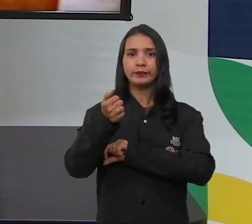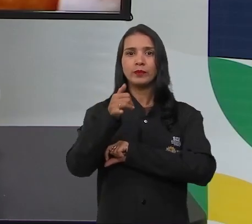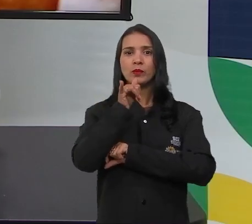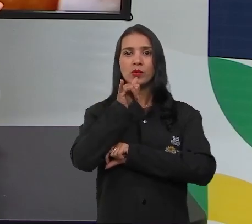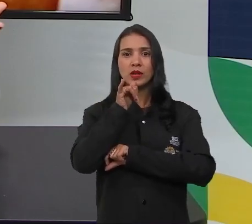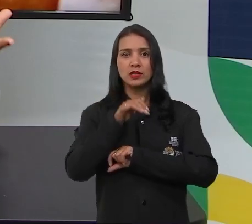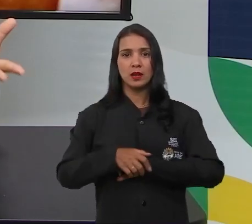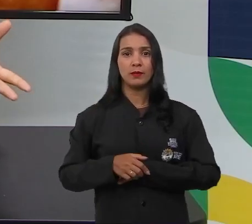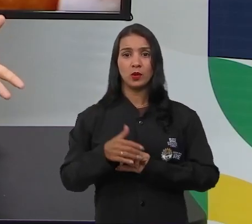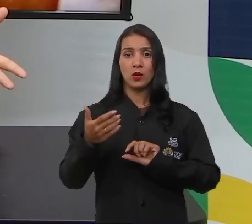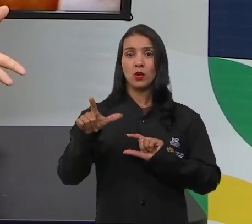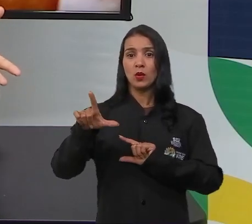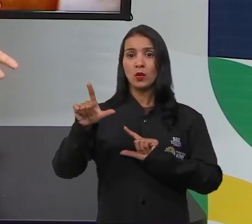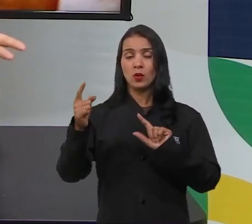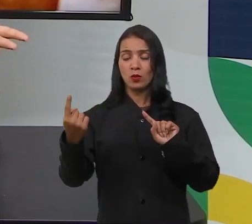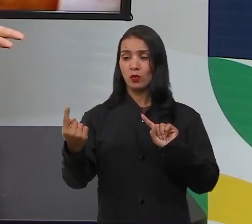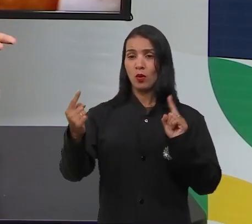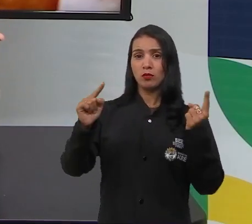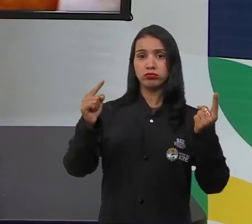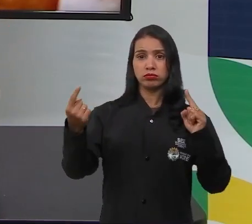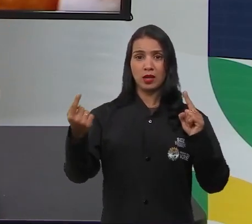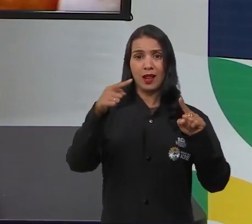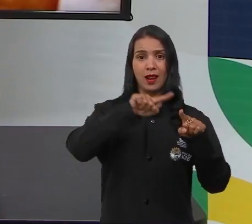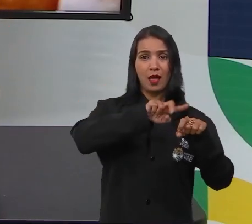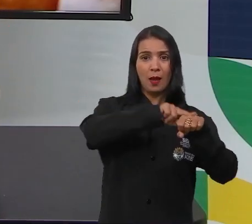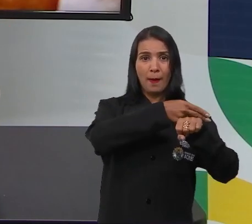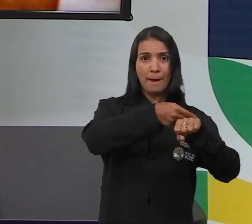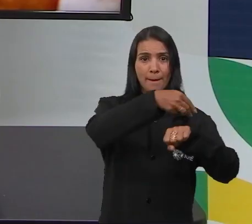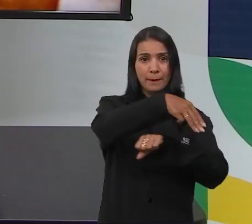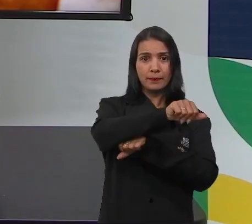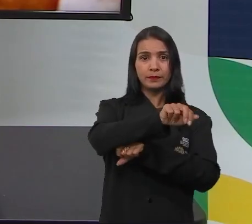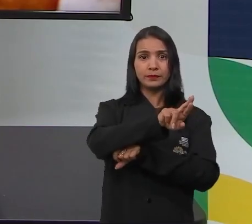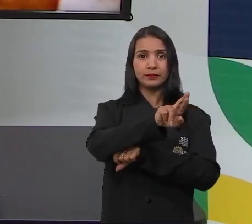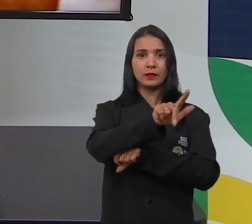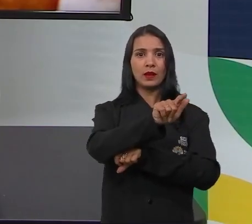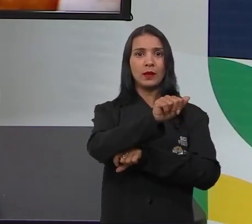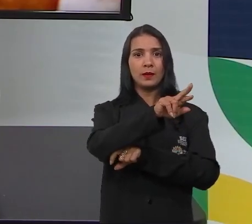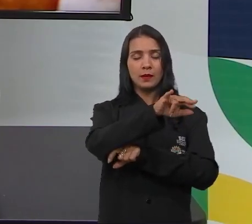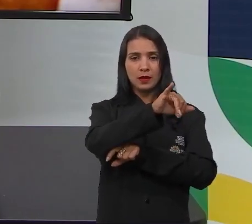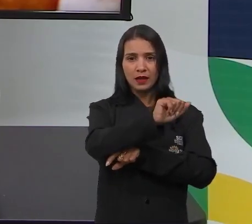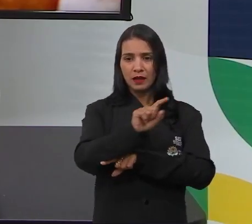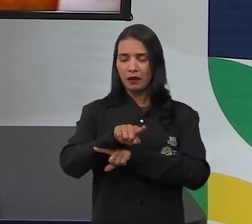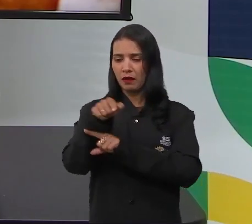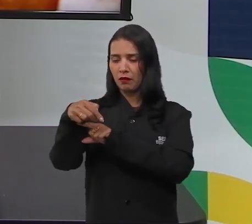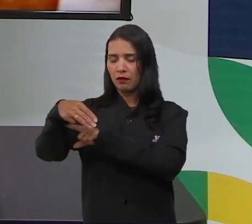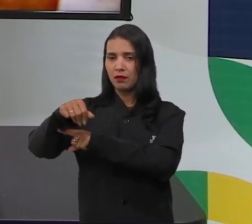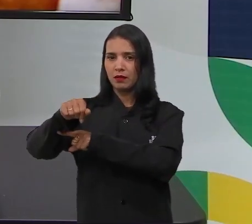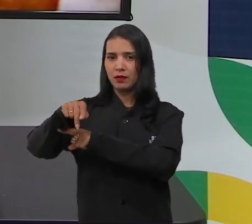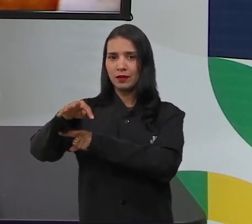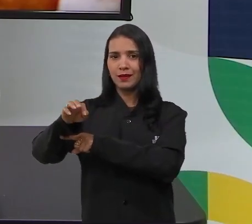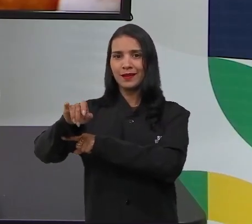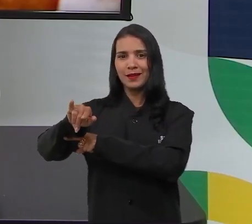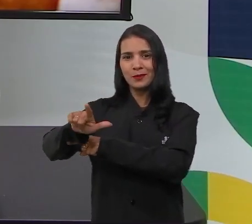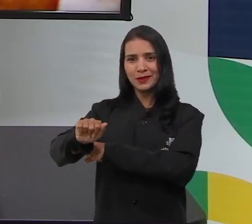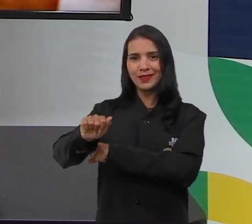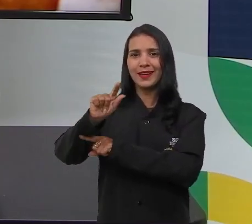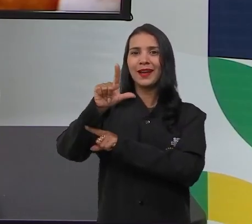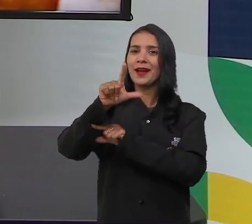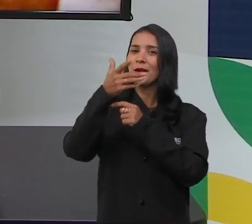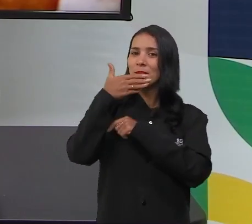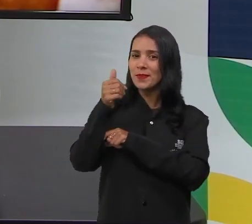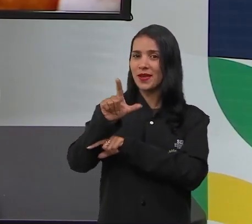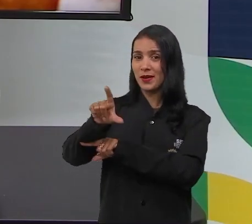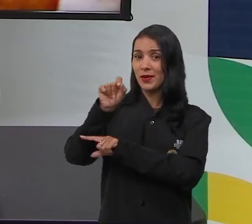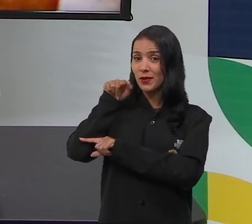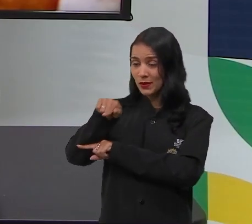por exemplo, escolher uma margarina e uma manteiga, o ideal é que a gente escolha a manteiga, né? Porque a manteiga ela já é feita diretamente ali do